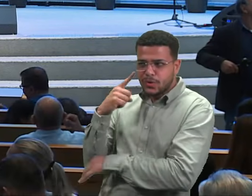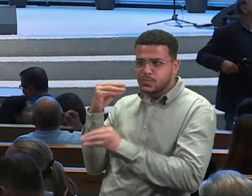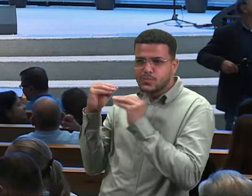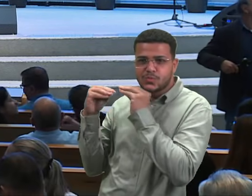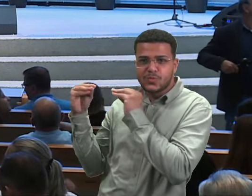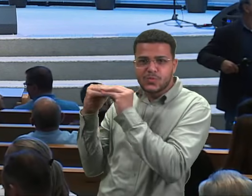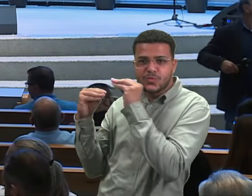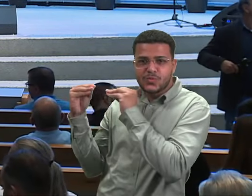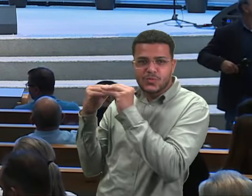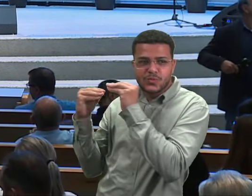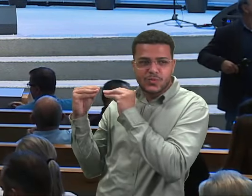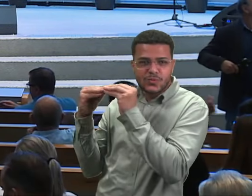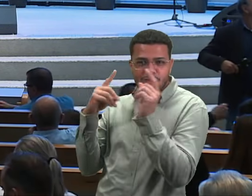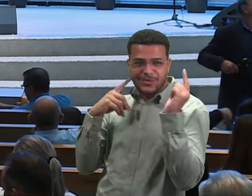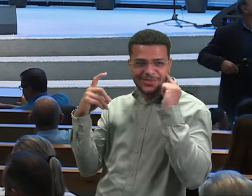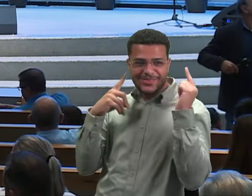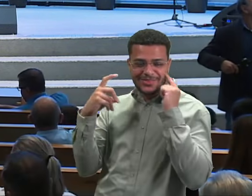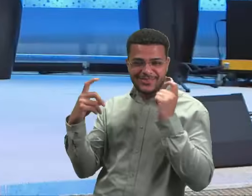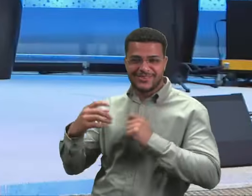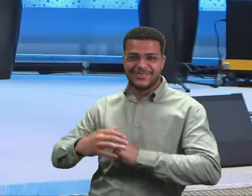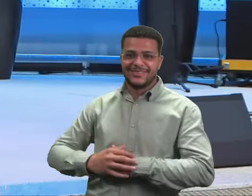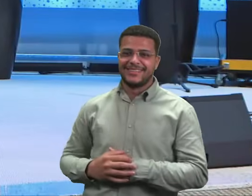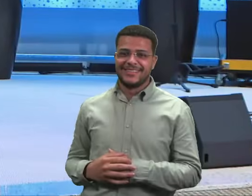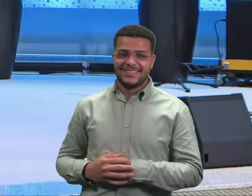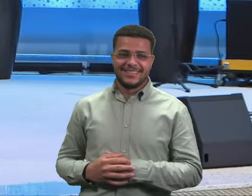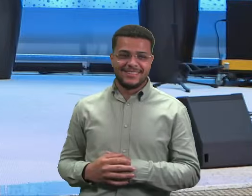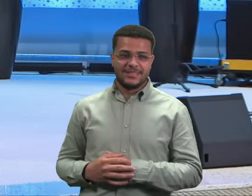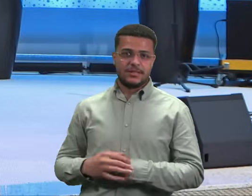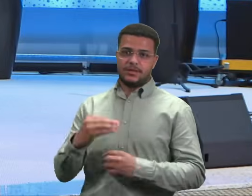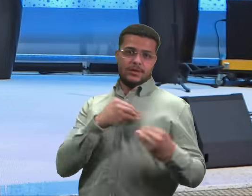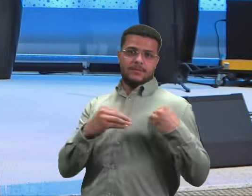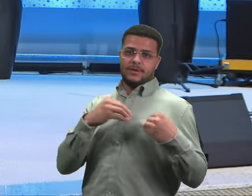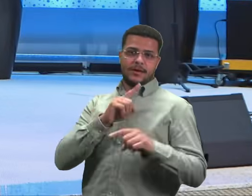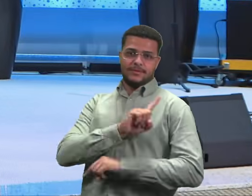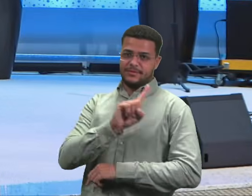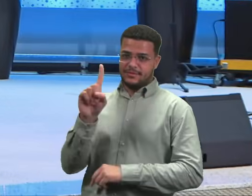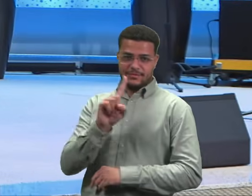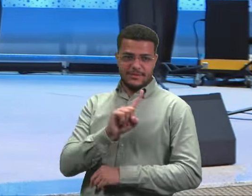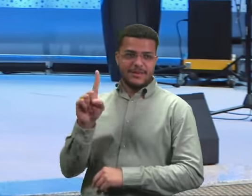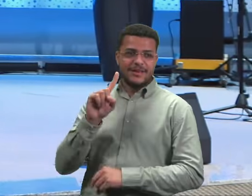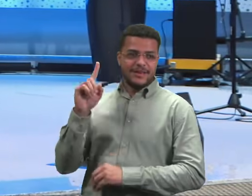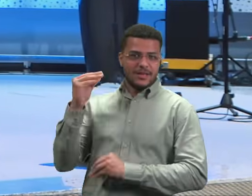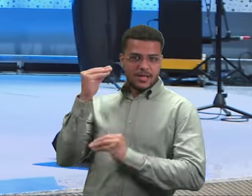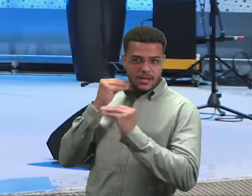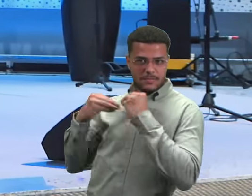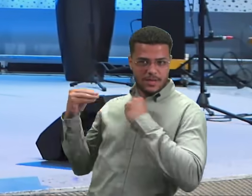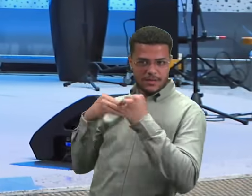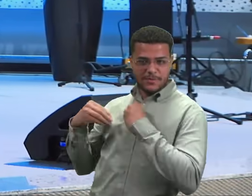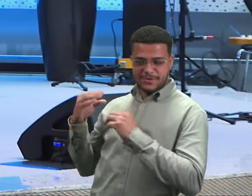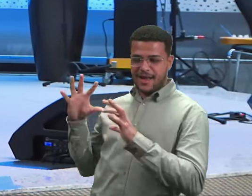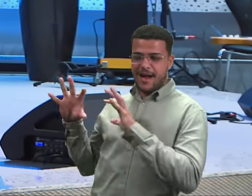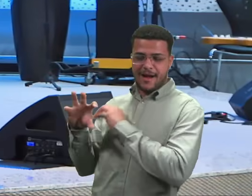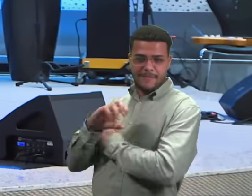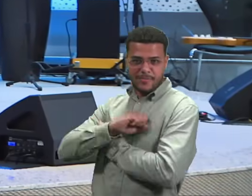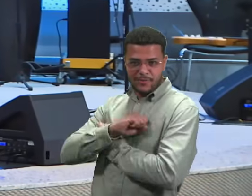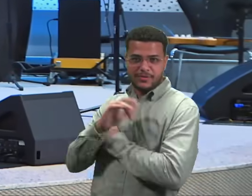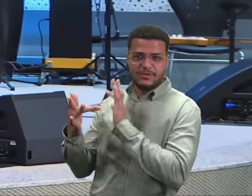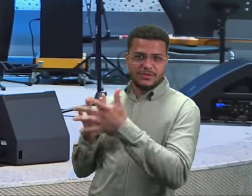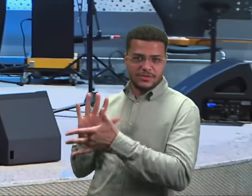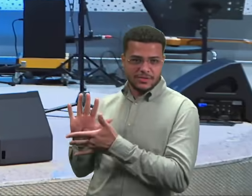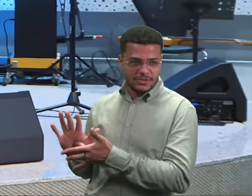beijinho. Não é pecado, viu? É beijinho de Jesus ali, de amor, amém?